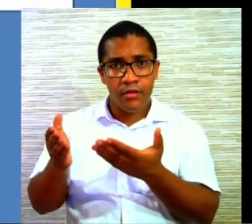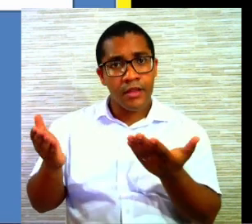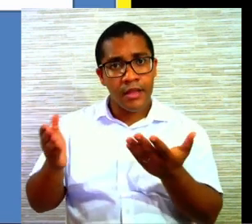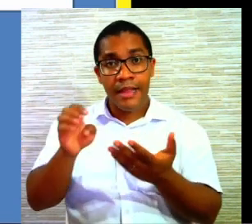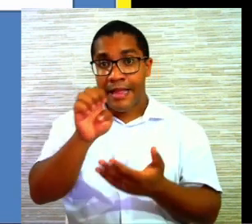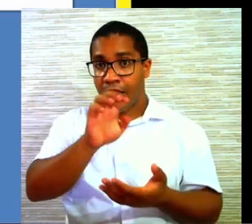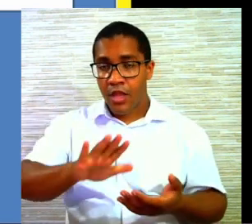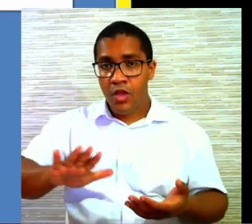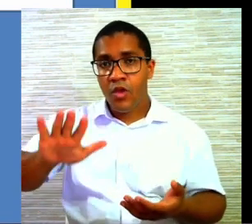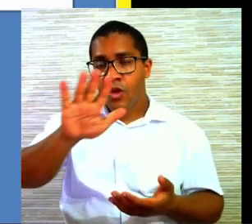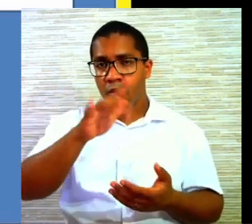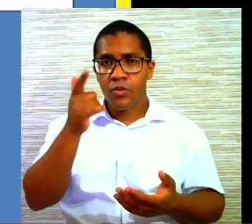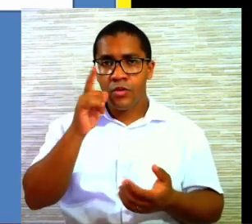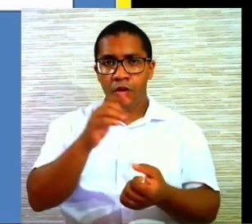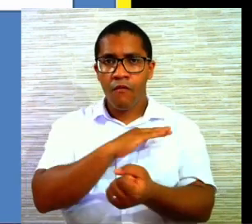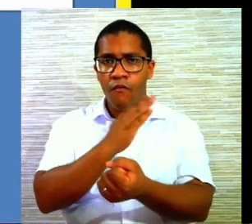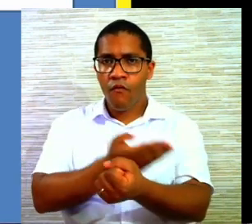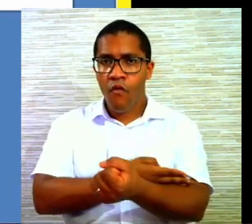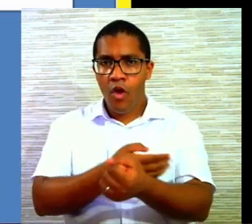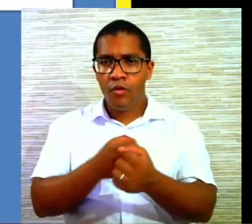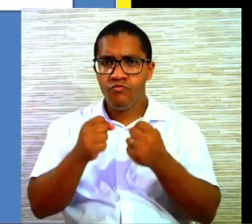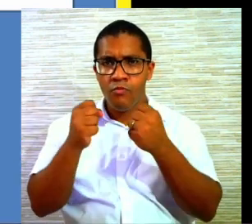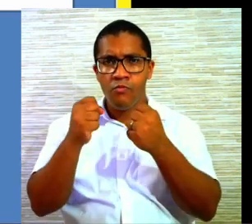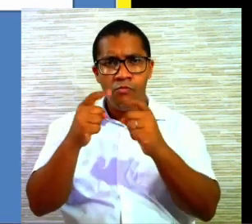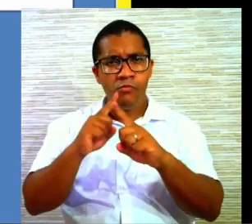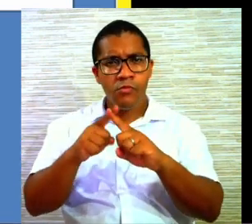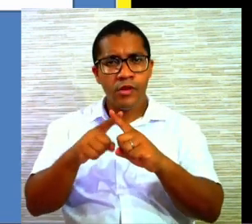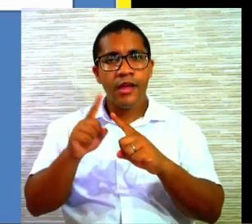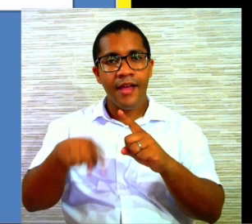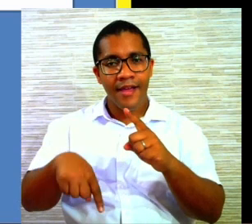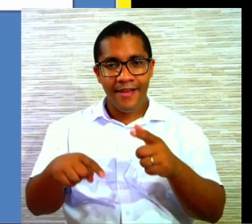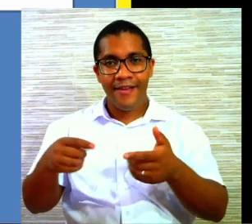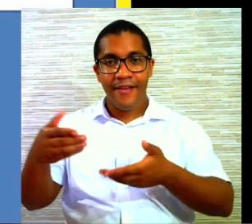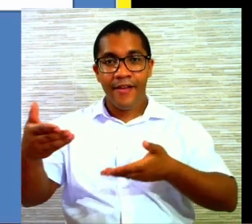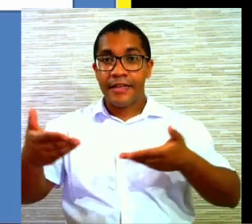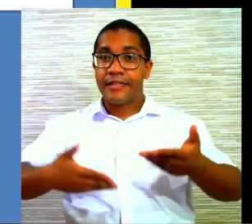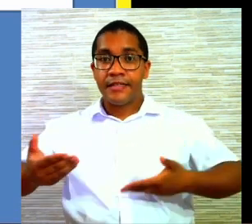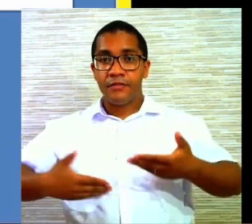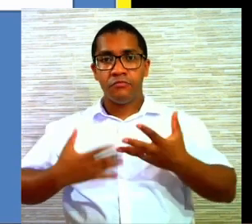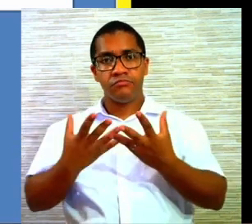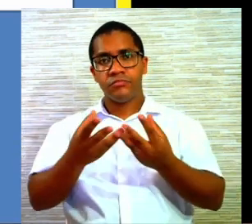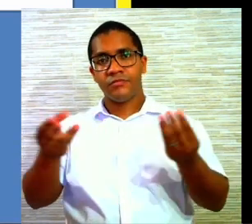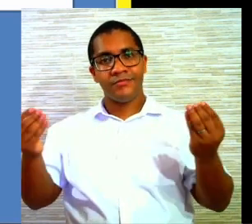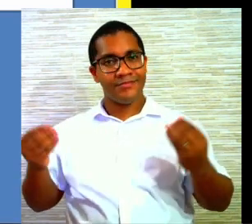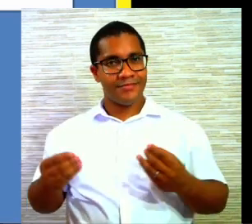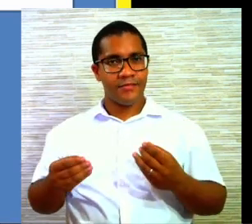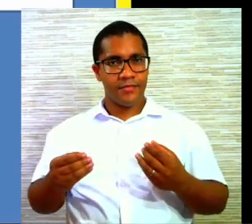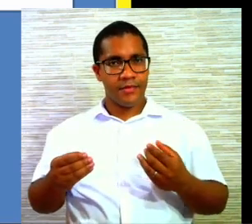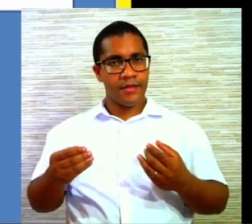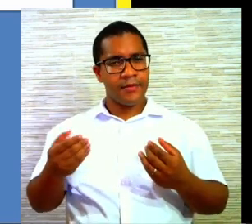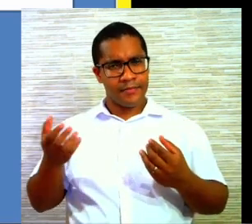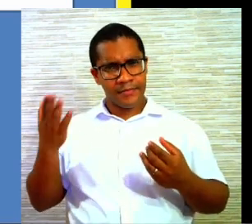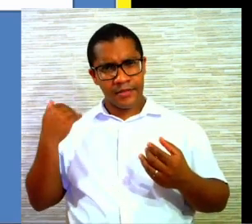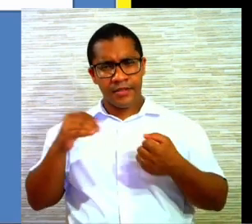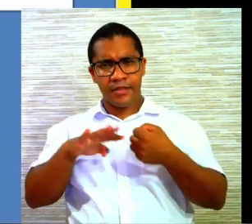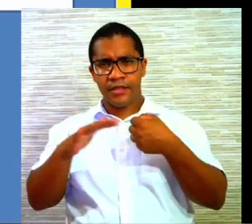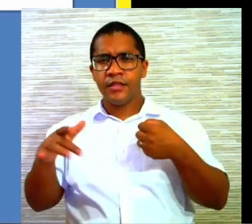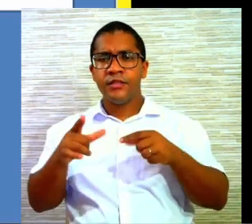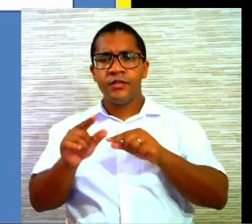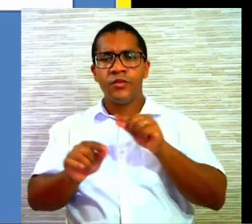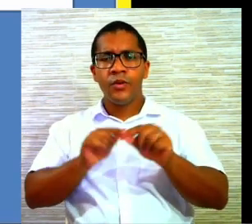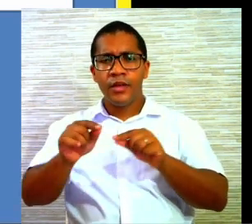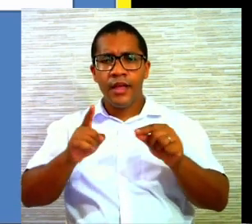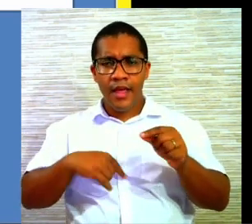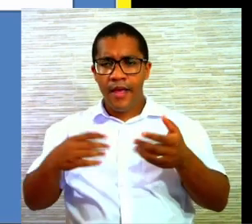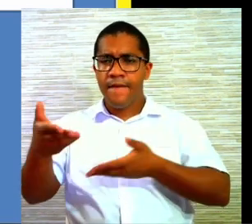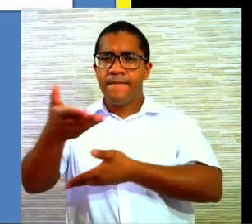se fortaleceu este tipo de lógica de servidão. Então, a servidão na Idade Média é uma